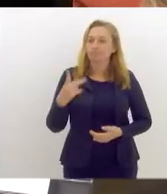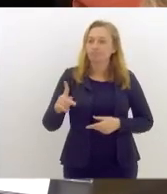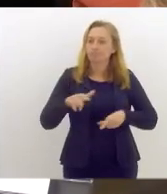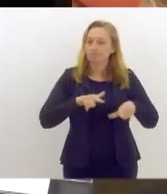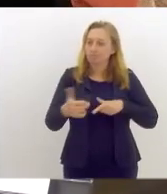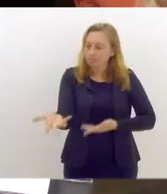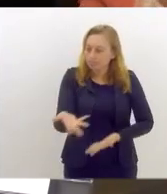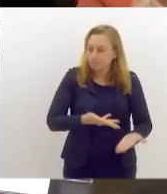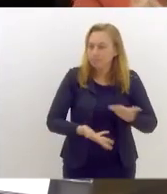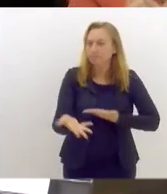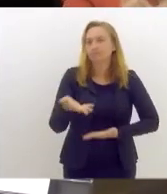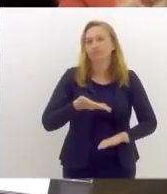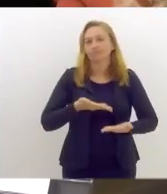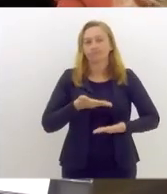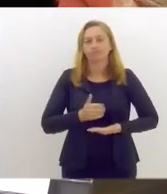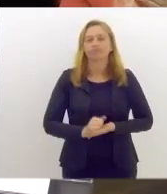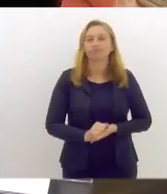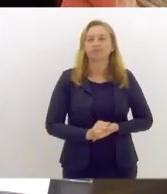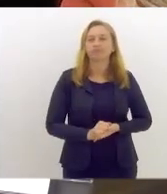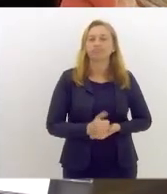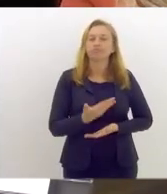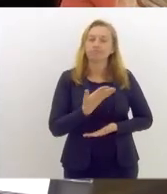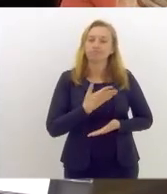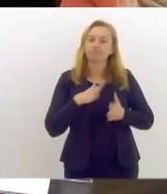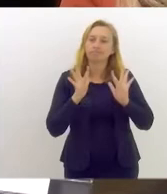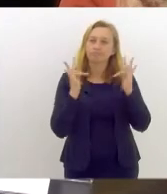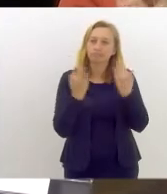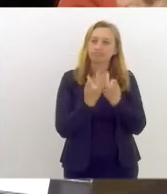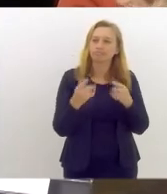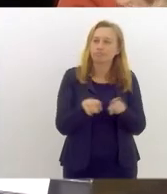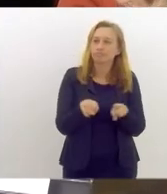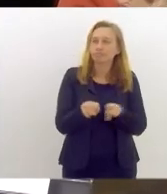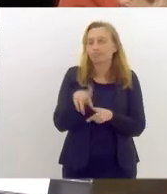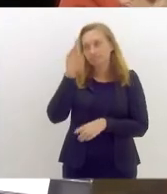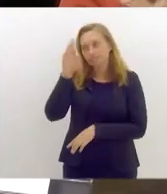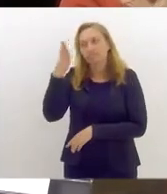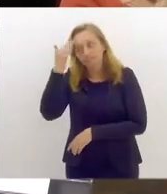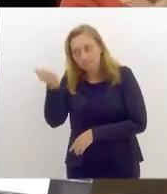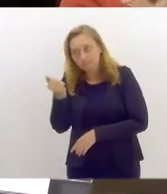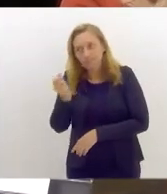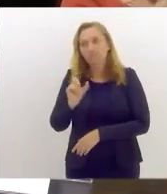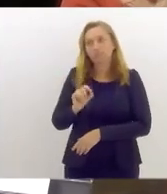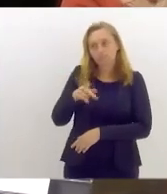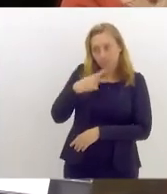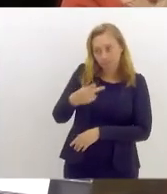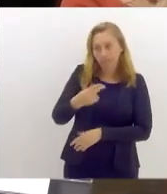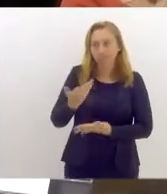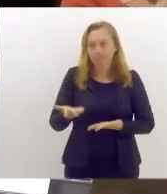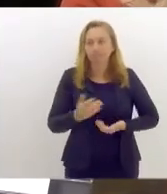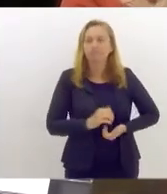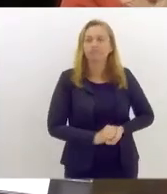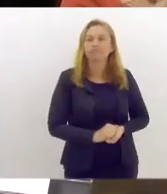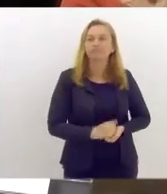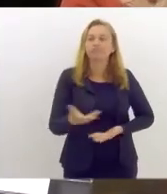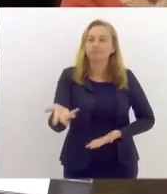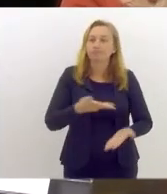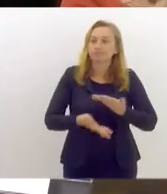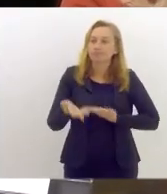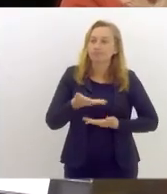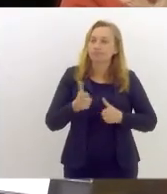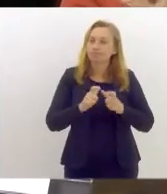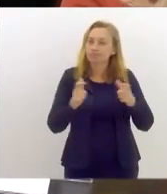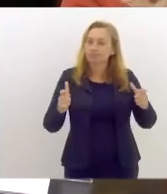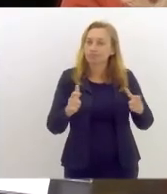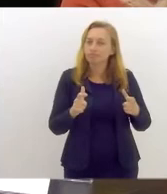parceria e para com a minha família também o senhor sabe aquele refiro a parceria foi tão grande